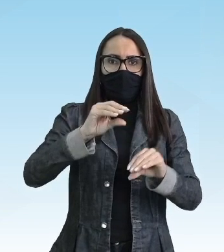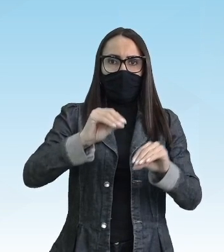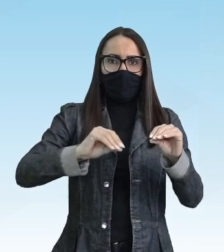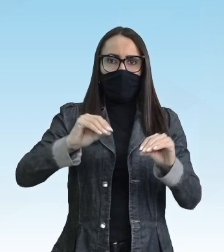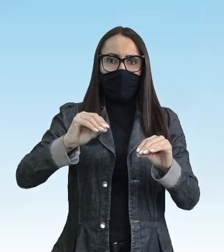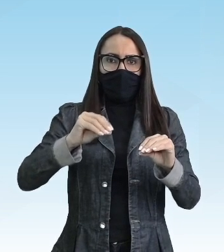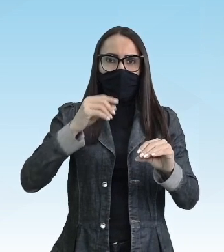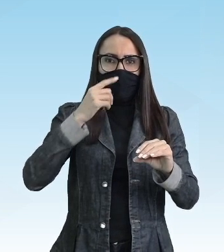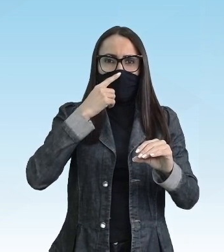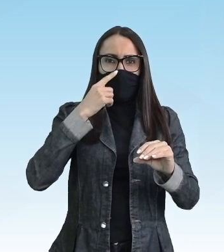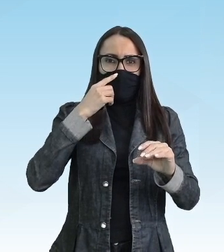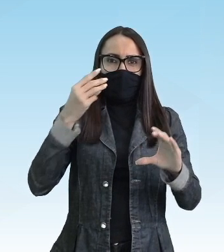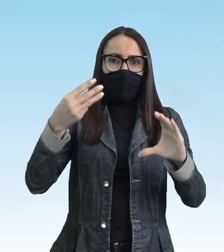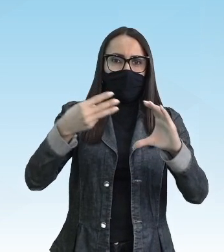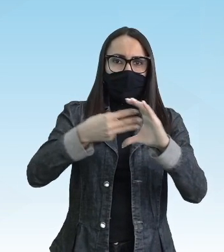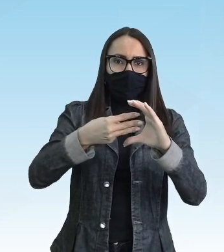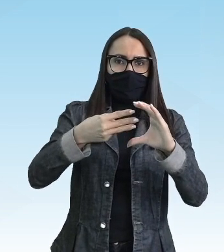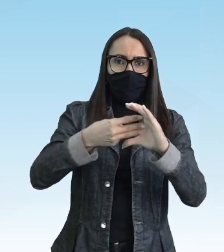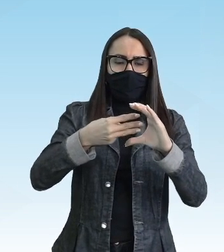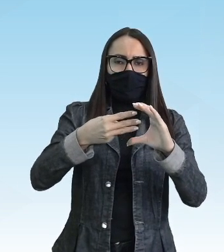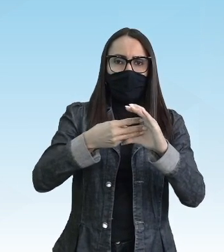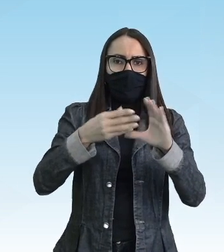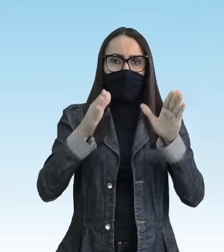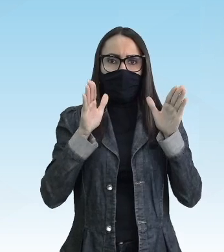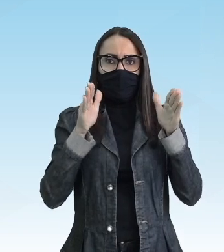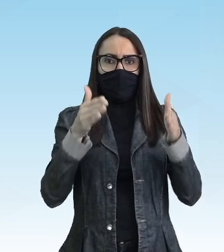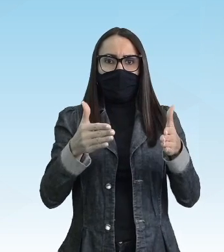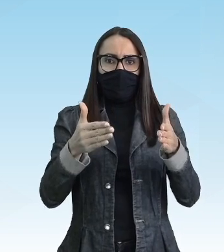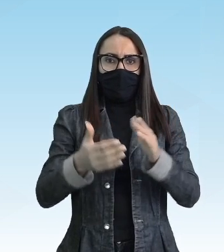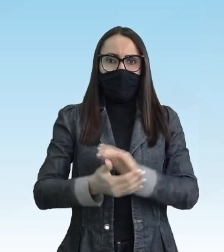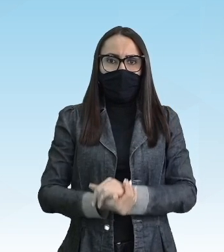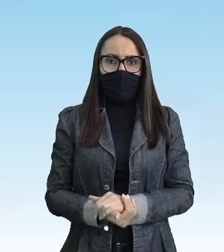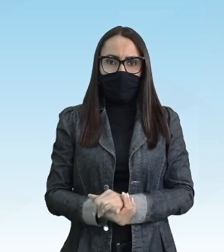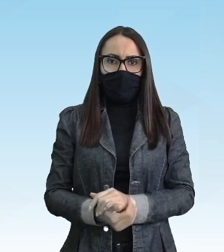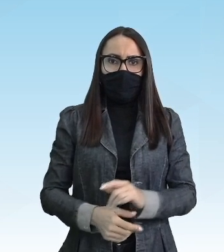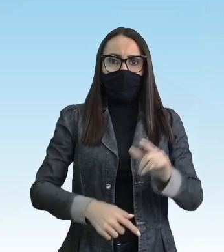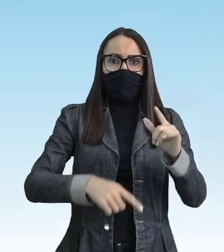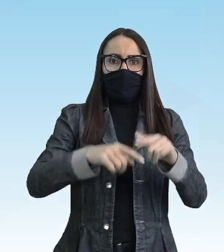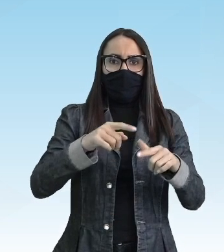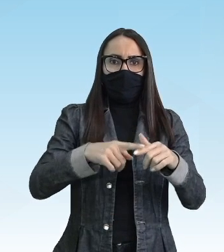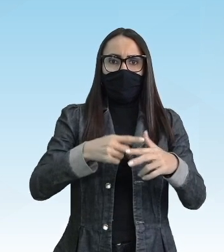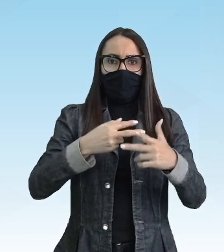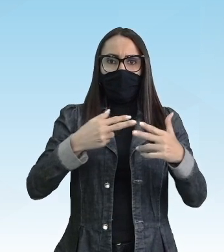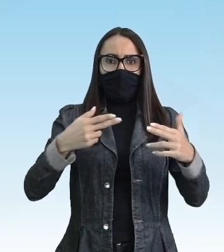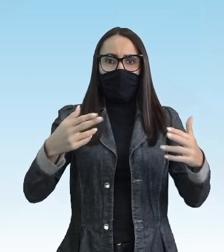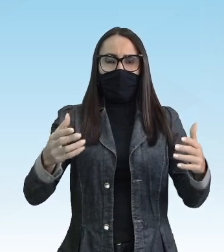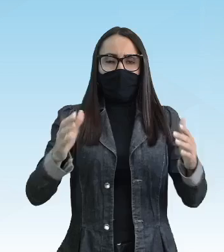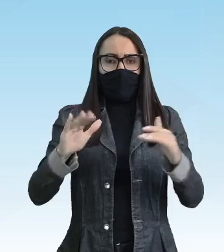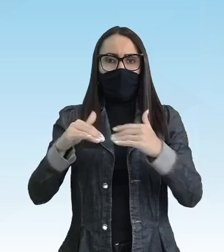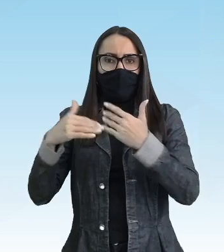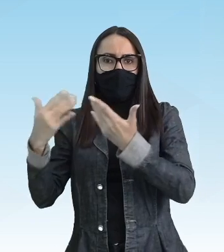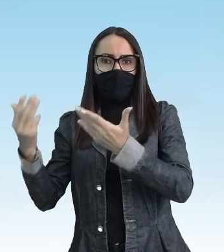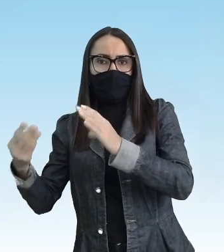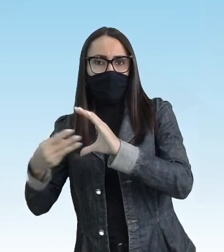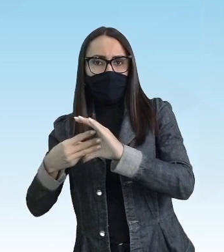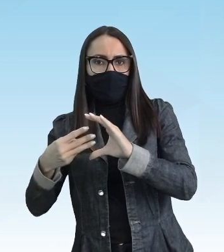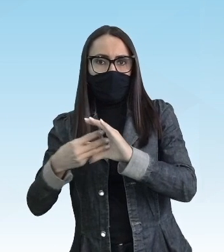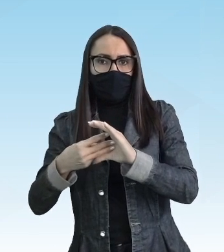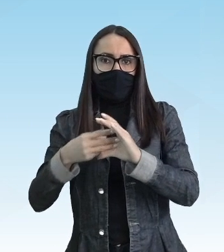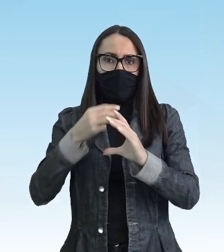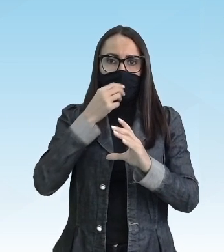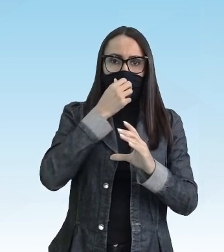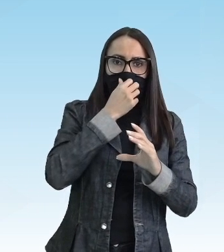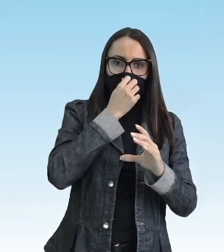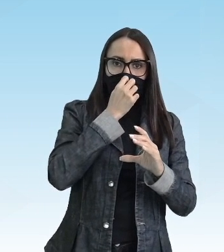por células especializadas e é um material extracelular calcificado, que